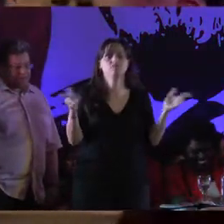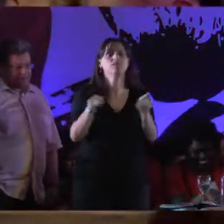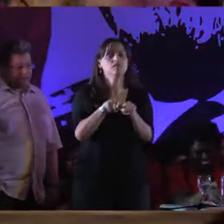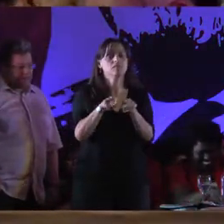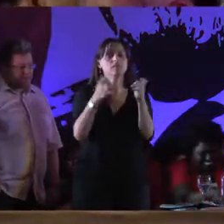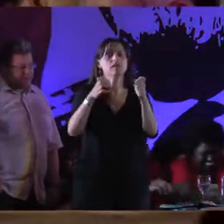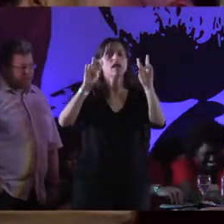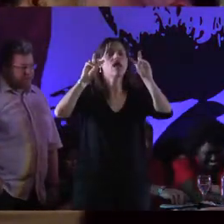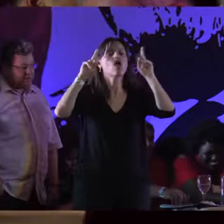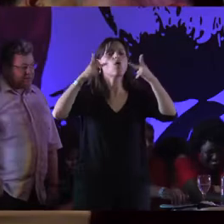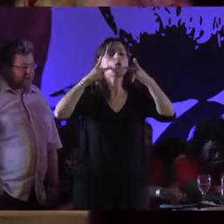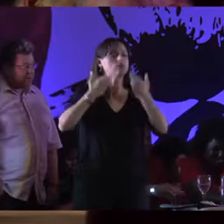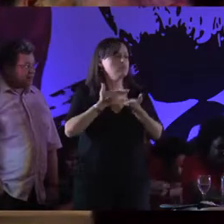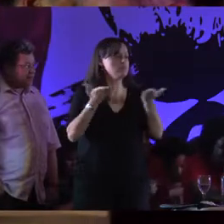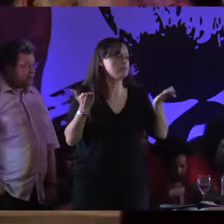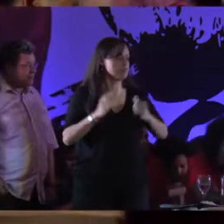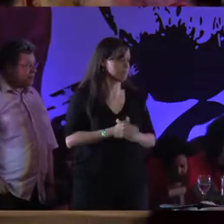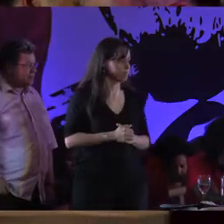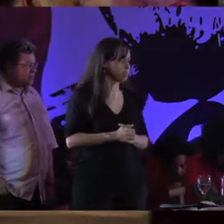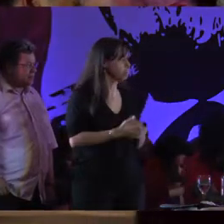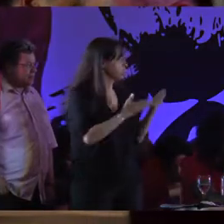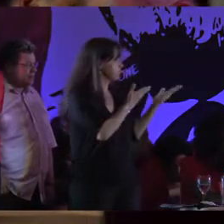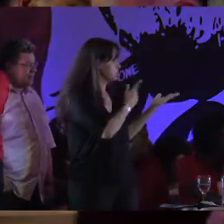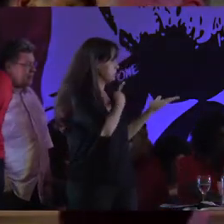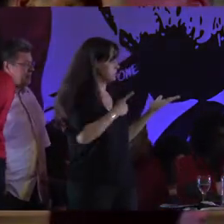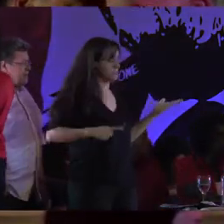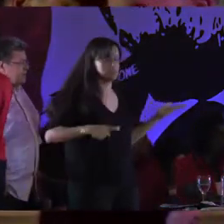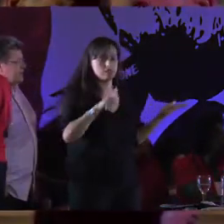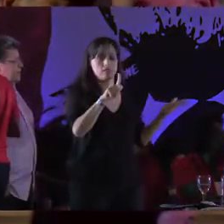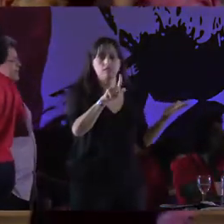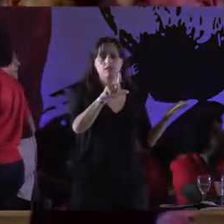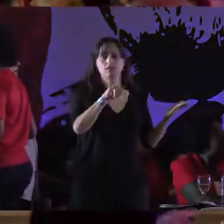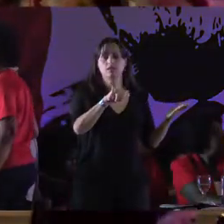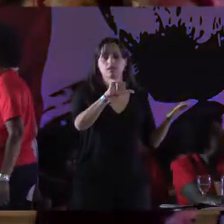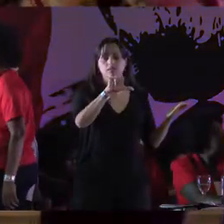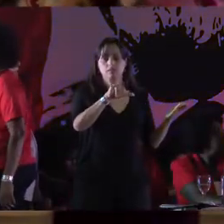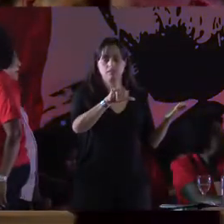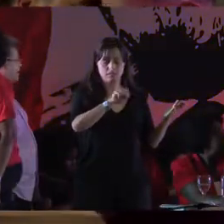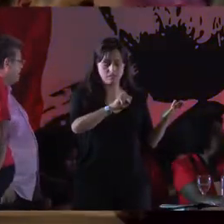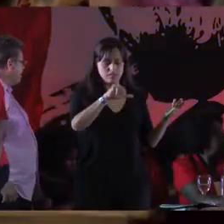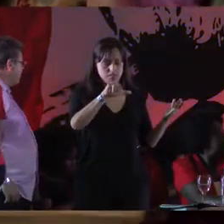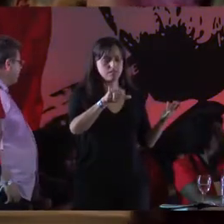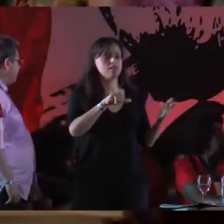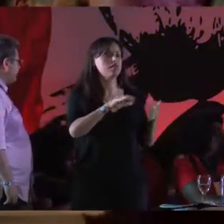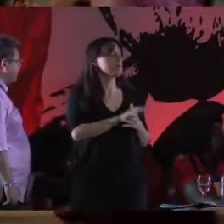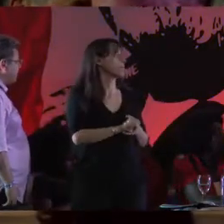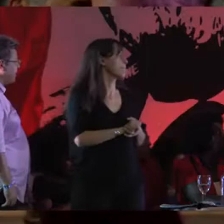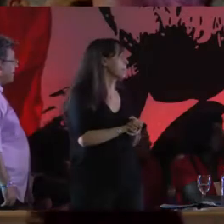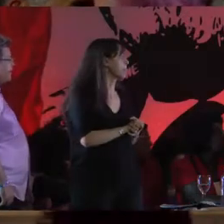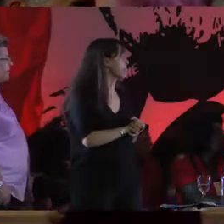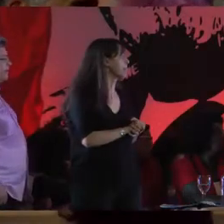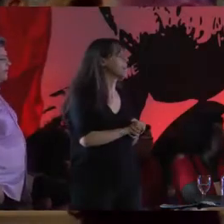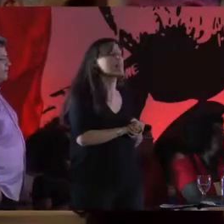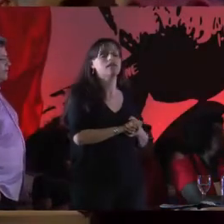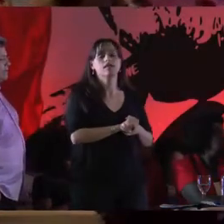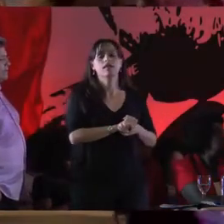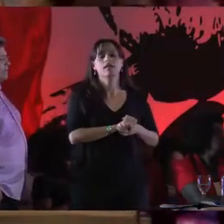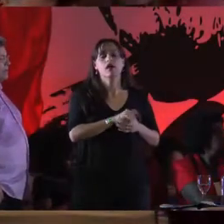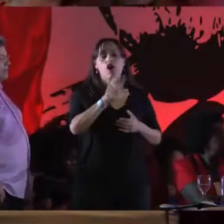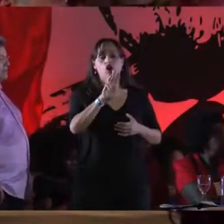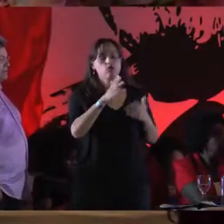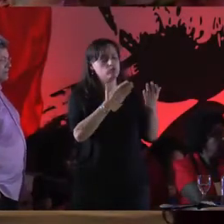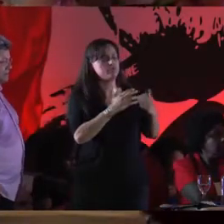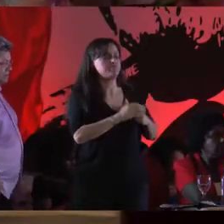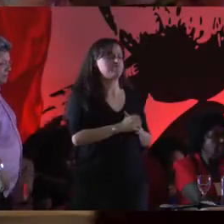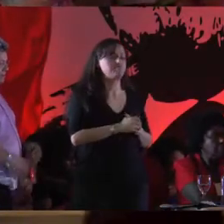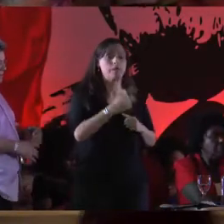Primeiro, presidenta Gleisi, presidente Lula, o PT é a maior e mais bonita construção que a